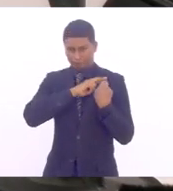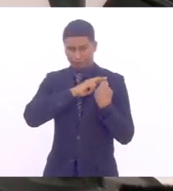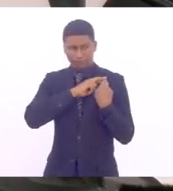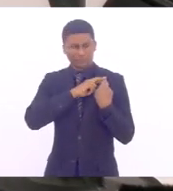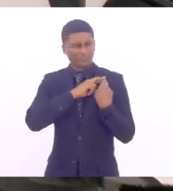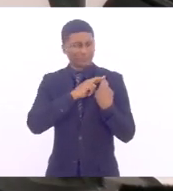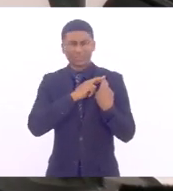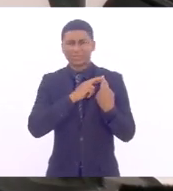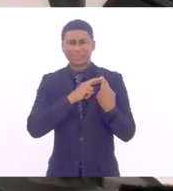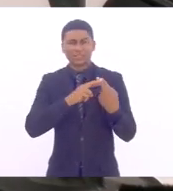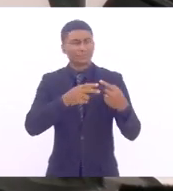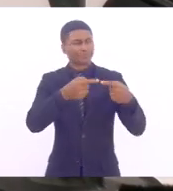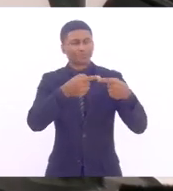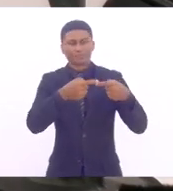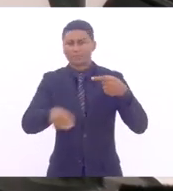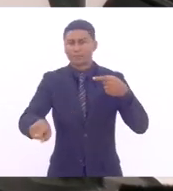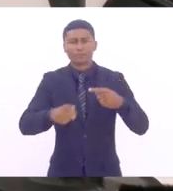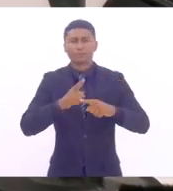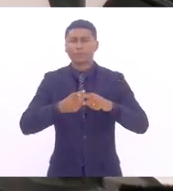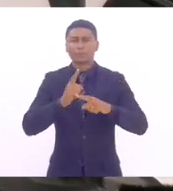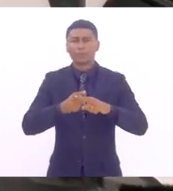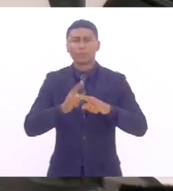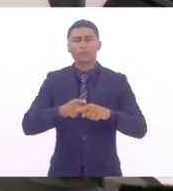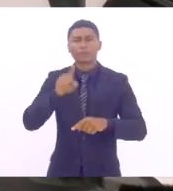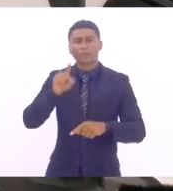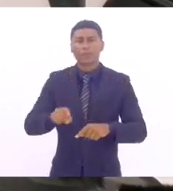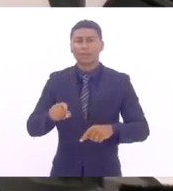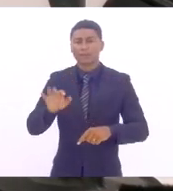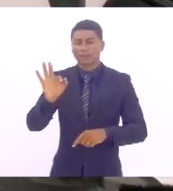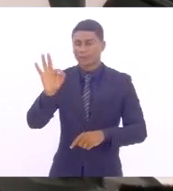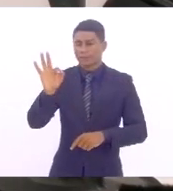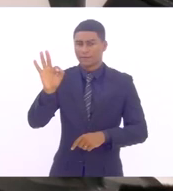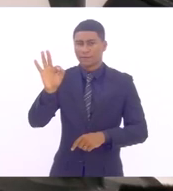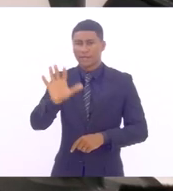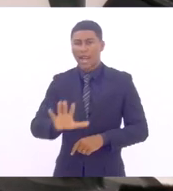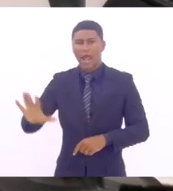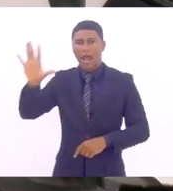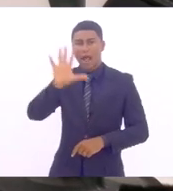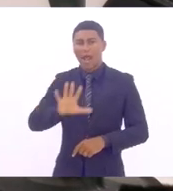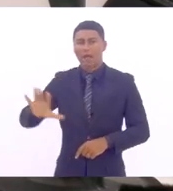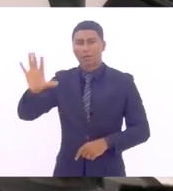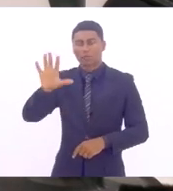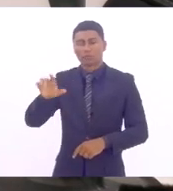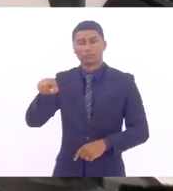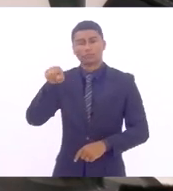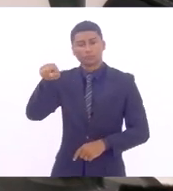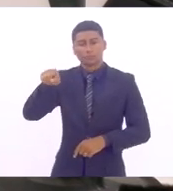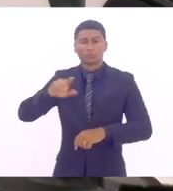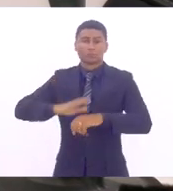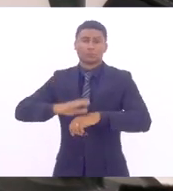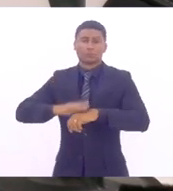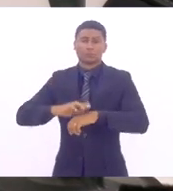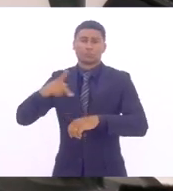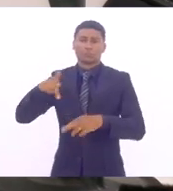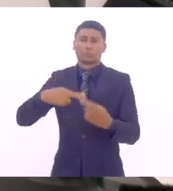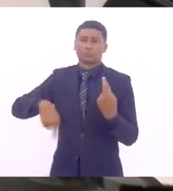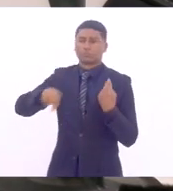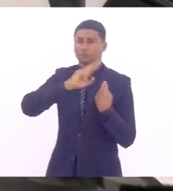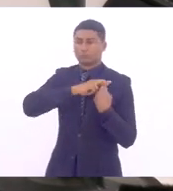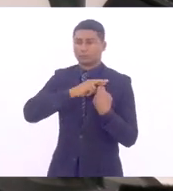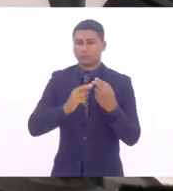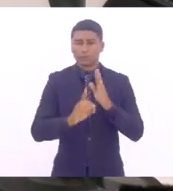Somente cabe à União a competência privativa para legislar sobre direito civil. E